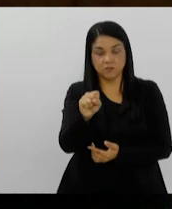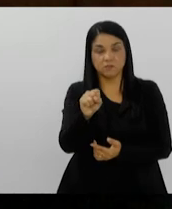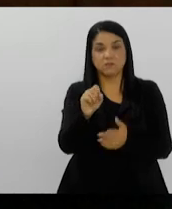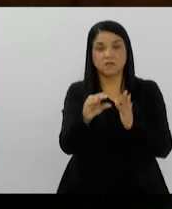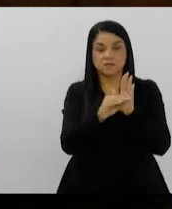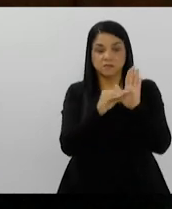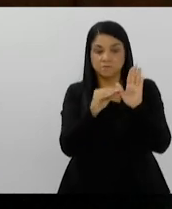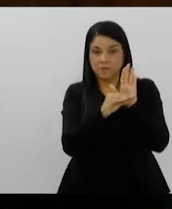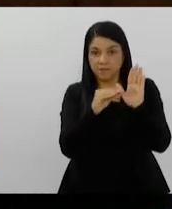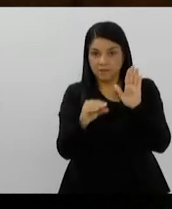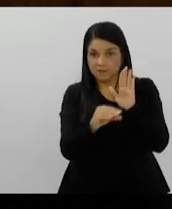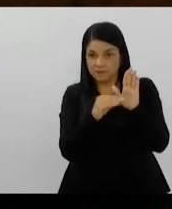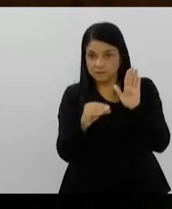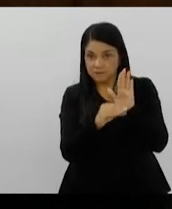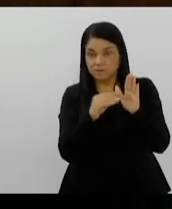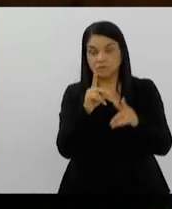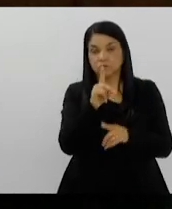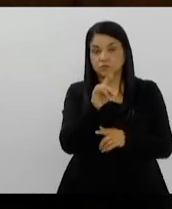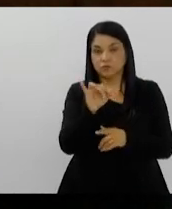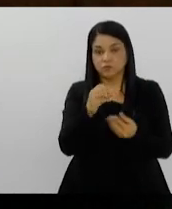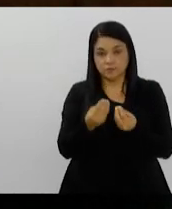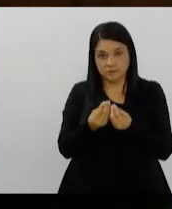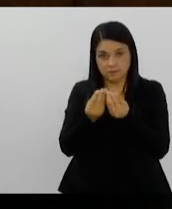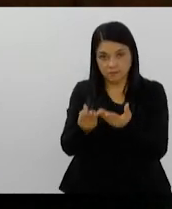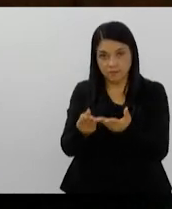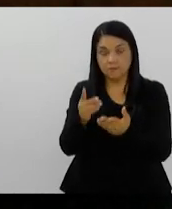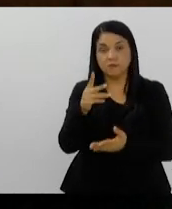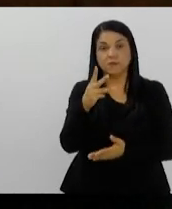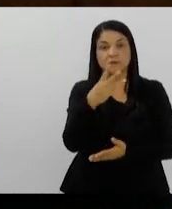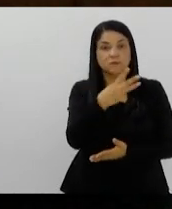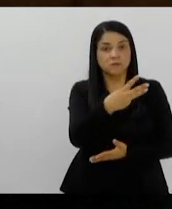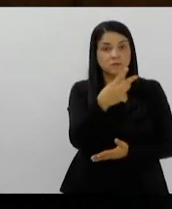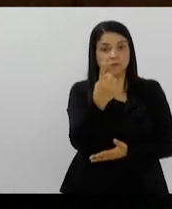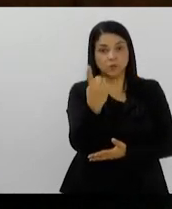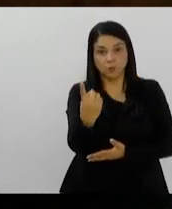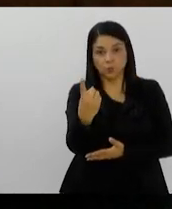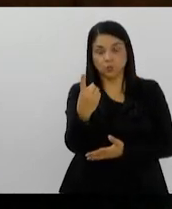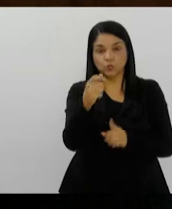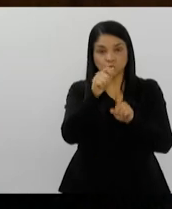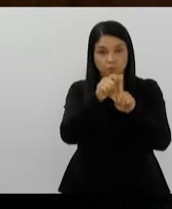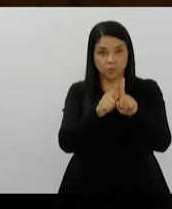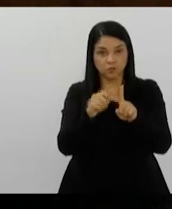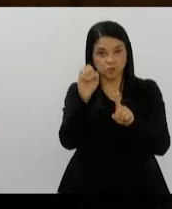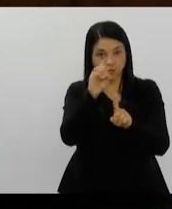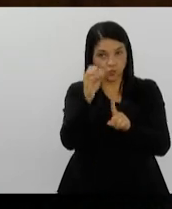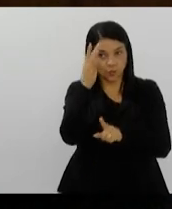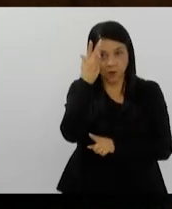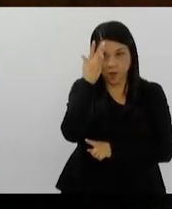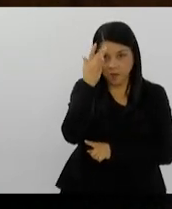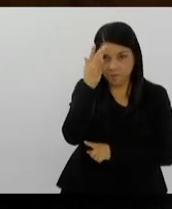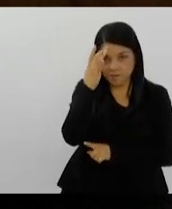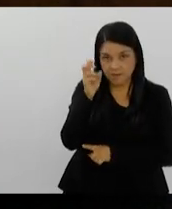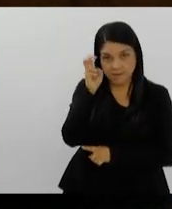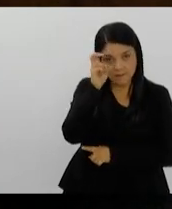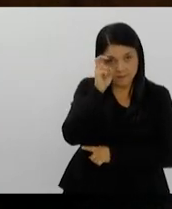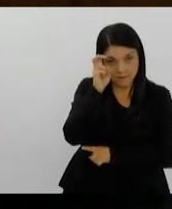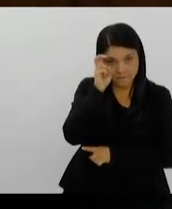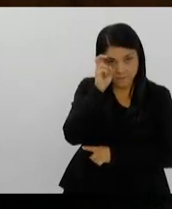emendas deverão ser entregues nos dias 31 de outubro, amanhã,